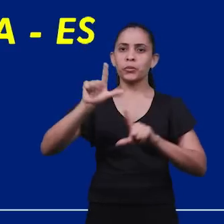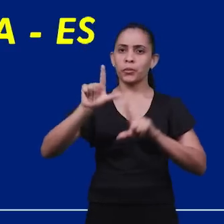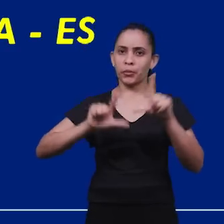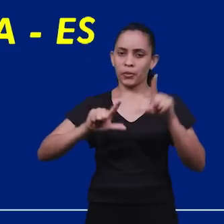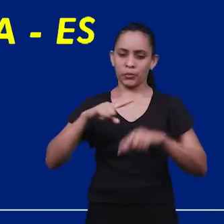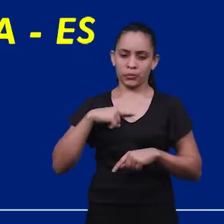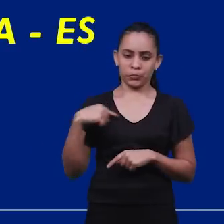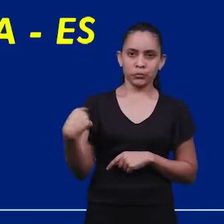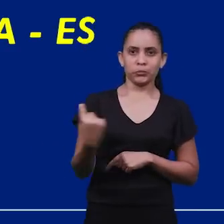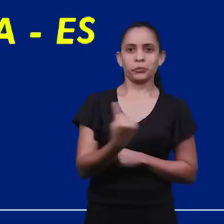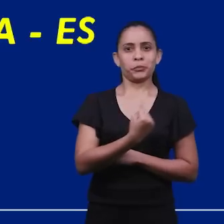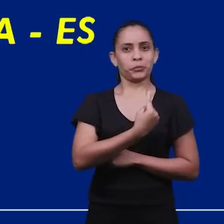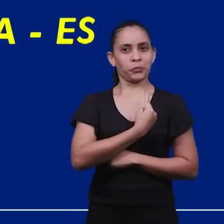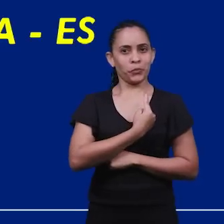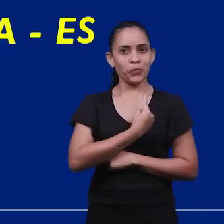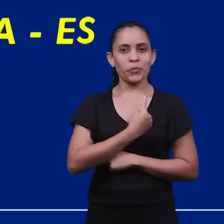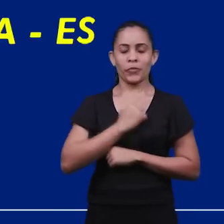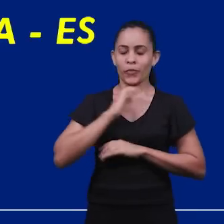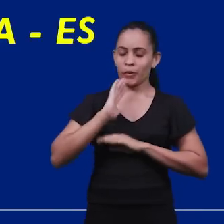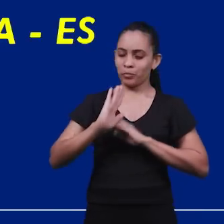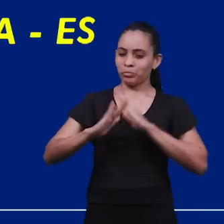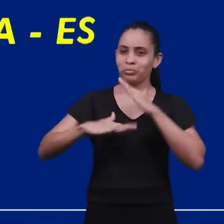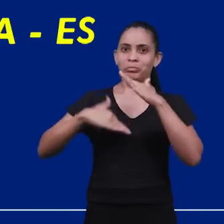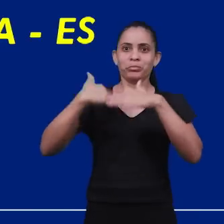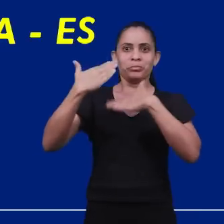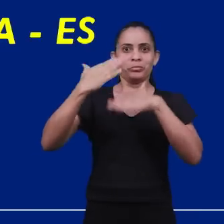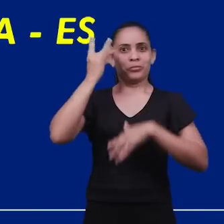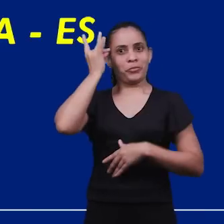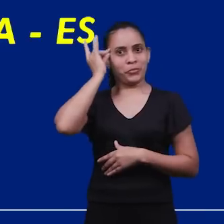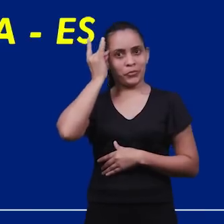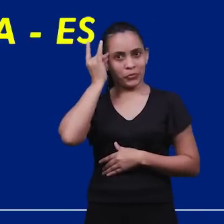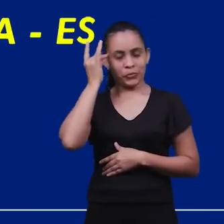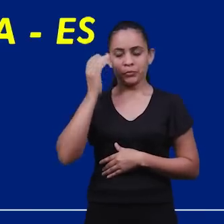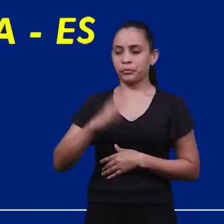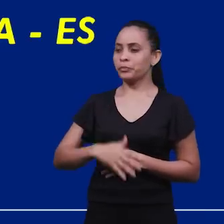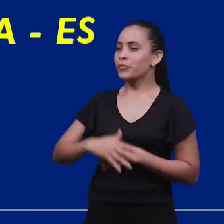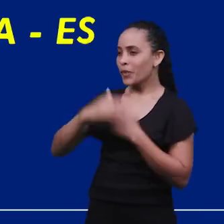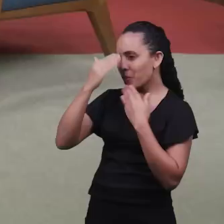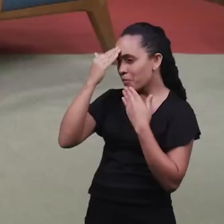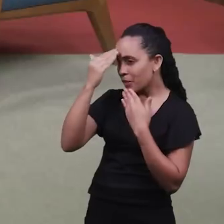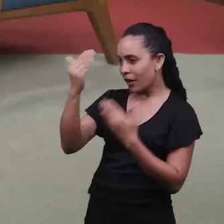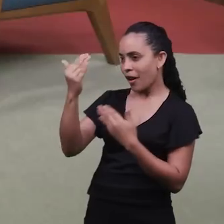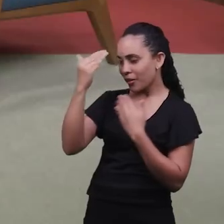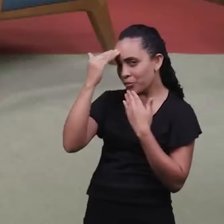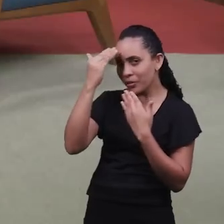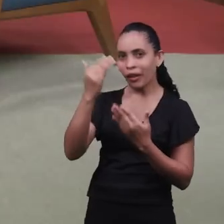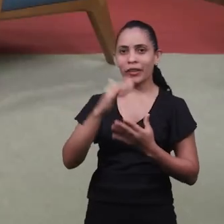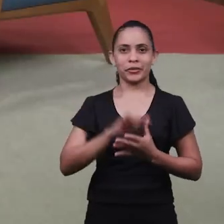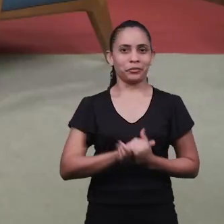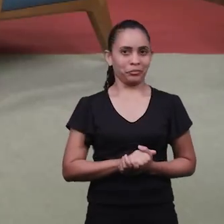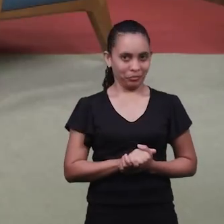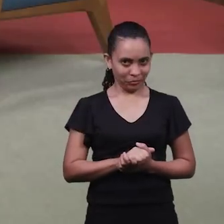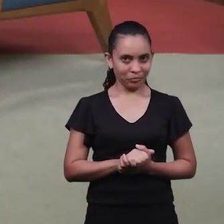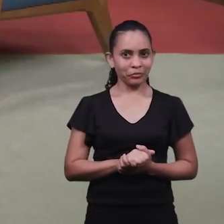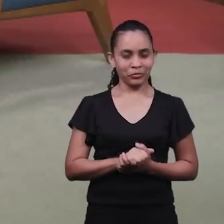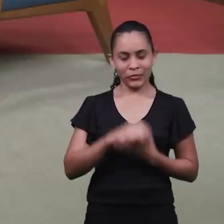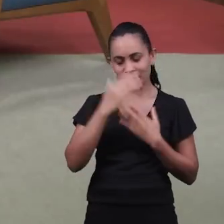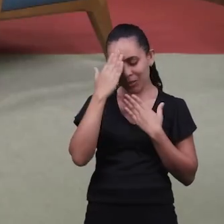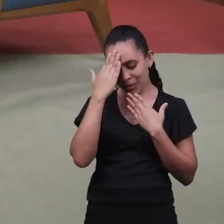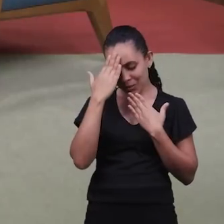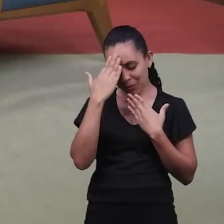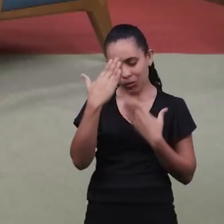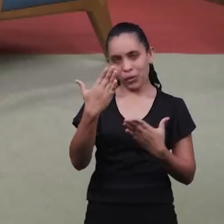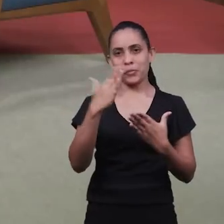sendo, muito edificados. Louvado seja o nome do Senhor. Obrigado ao Marconi Paulo, obrigado ao